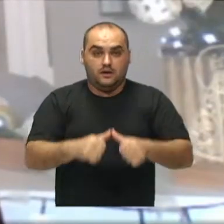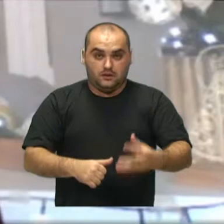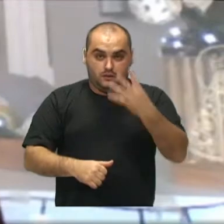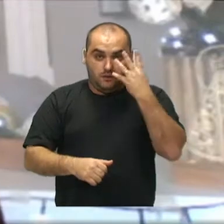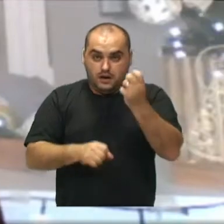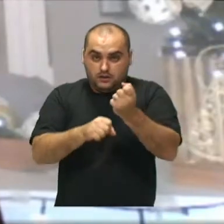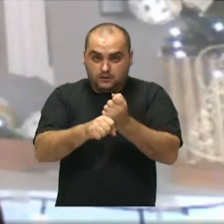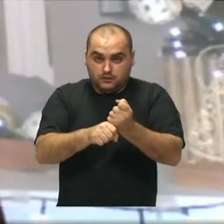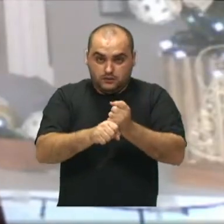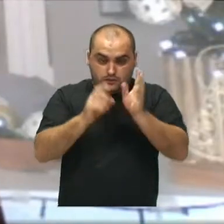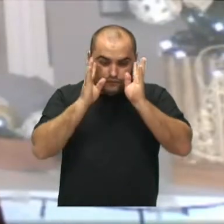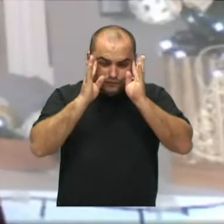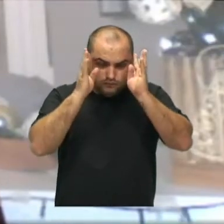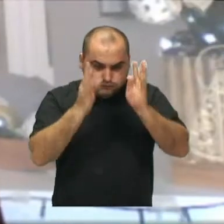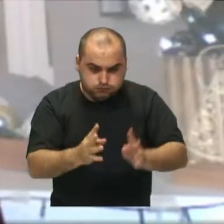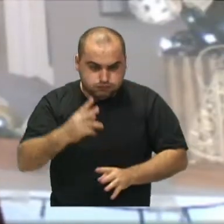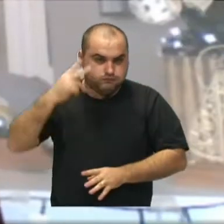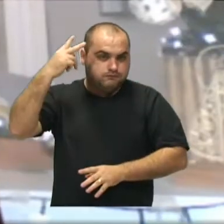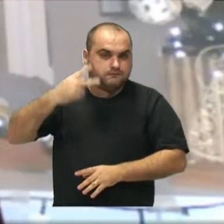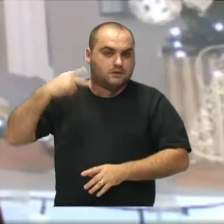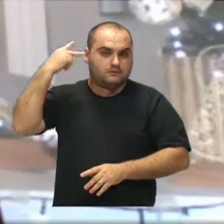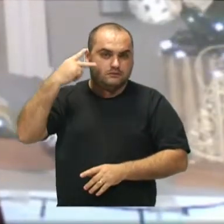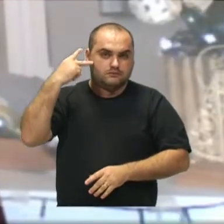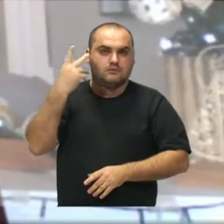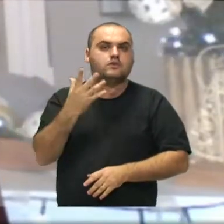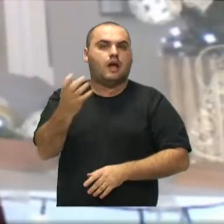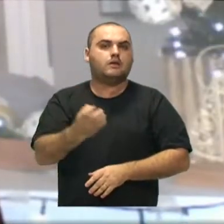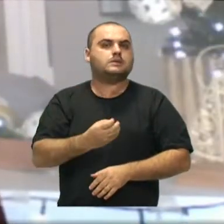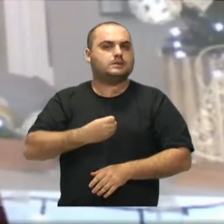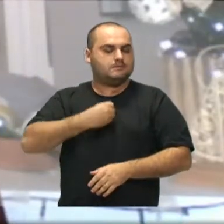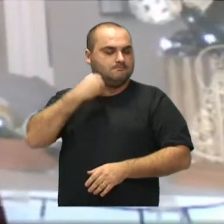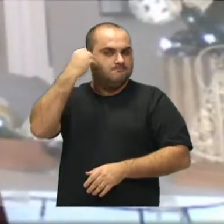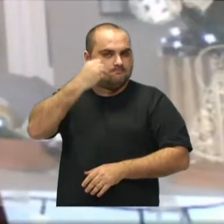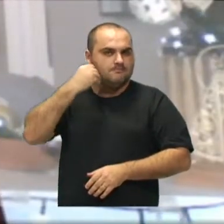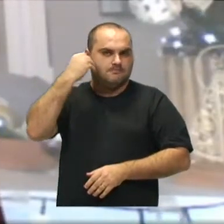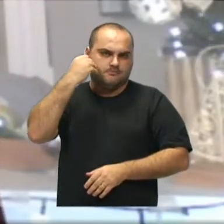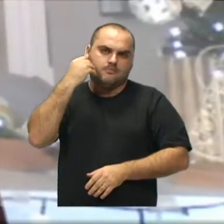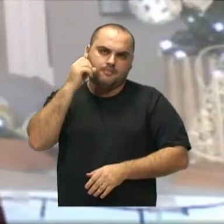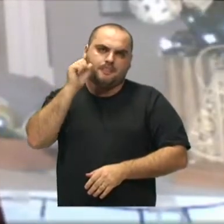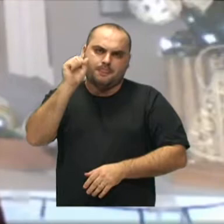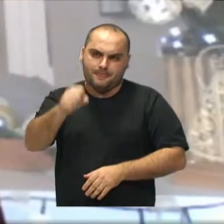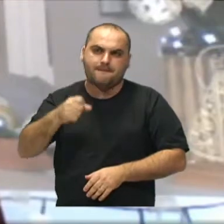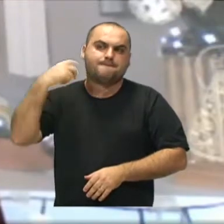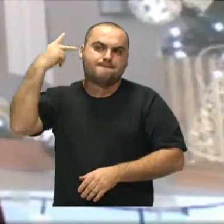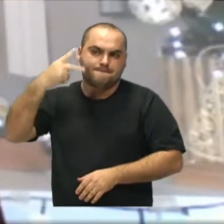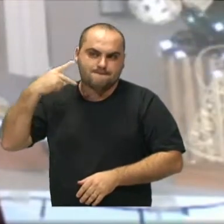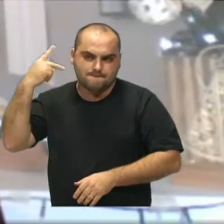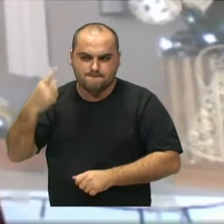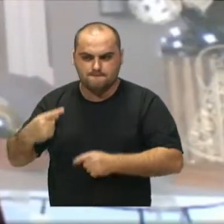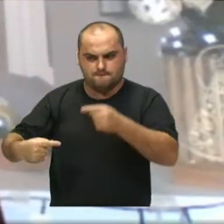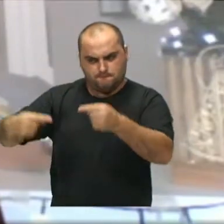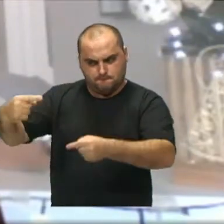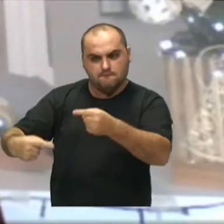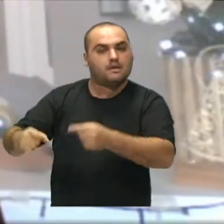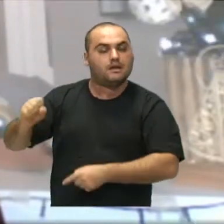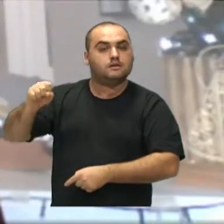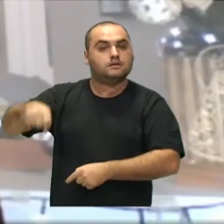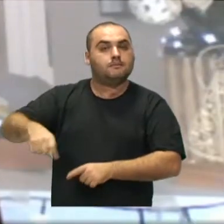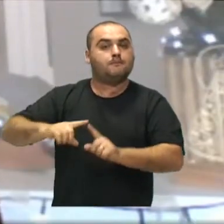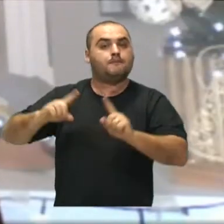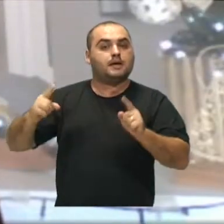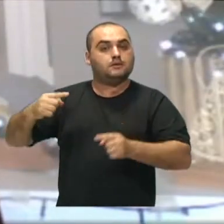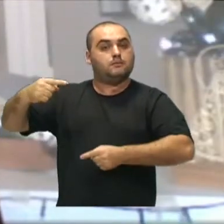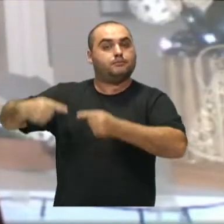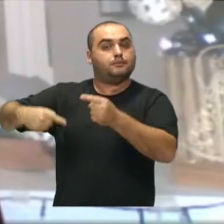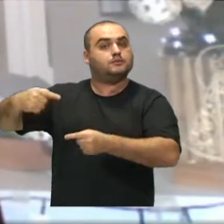100% dedicada à vereança. É uma experiência que eu quero ter. Vou ser vereadora da oposição, obviamente, mas aquela oposição